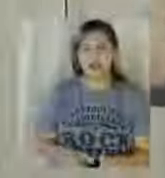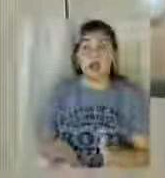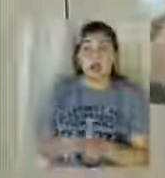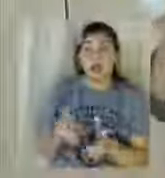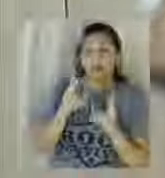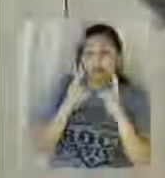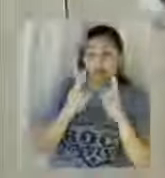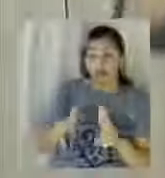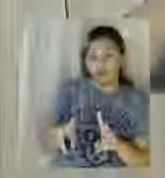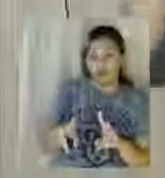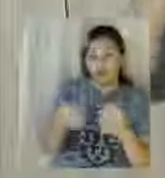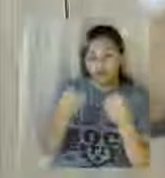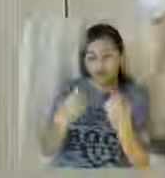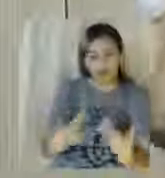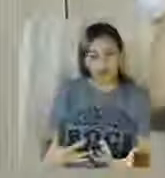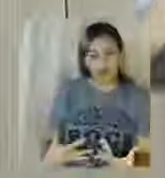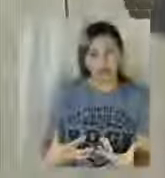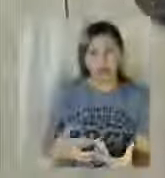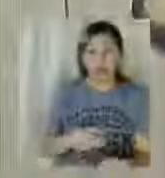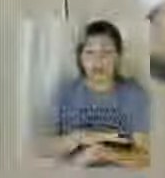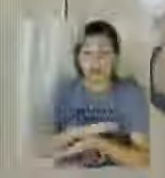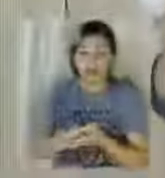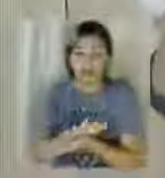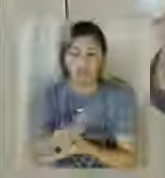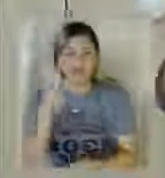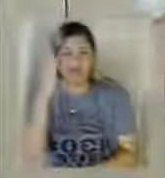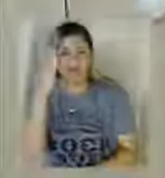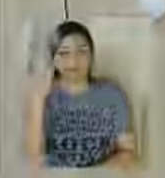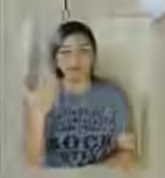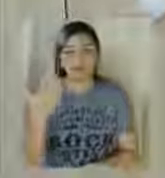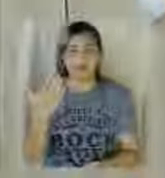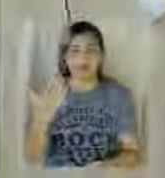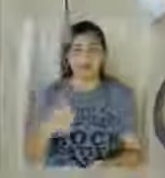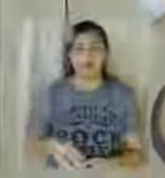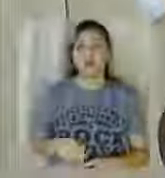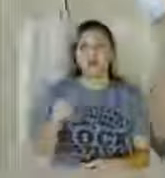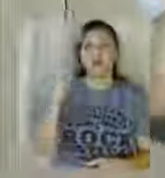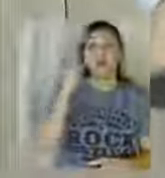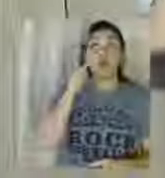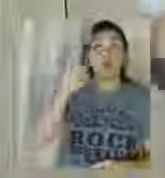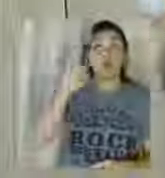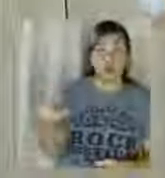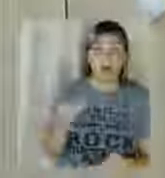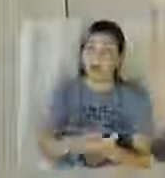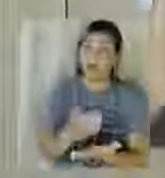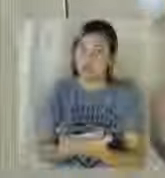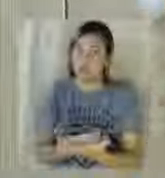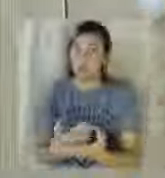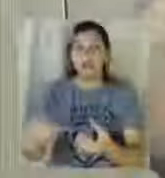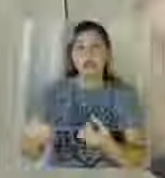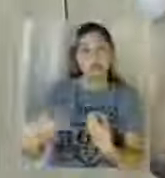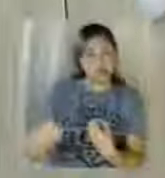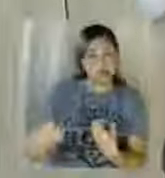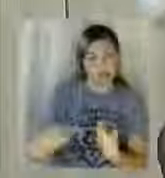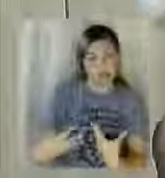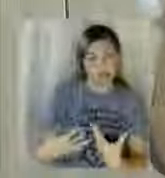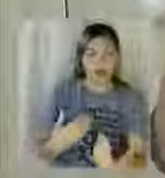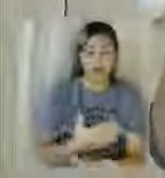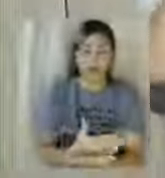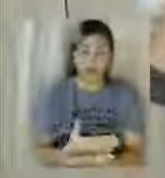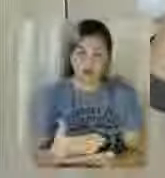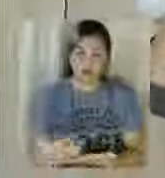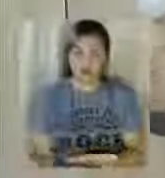a explicação, não entendia nada. Quando o Josi, que é a intérprete, que me ensinava, aí eu comecei a